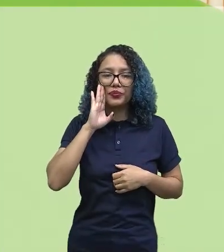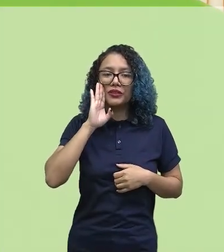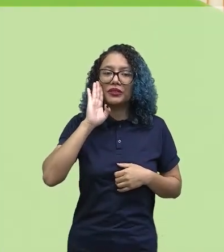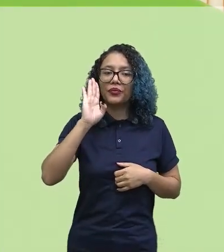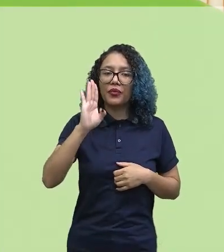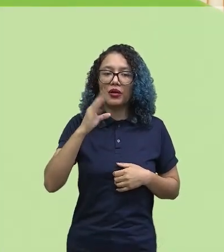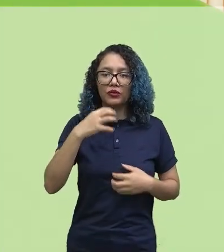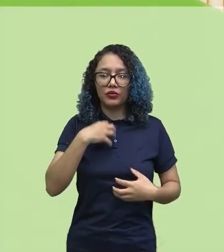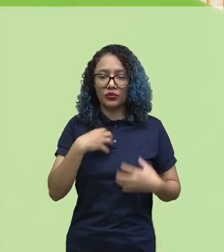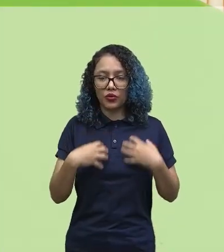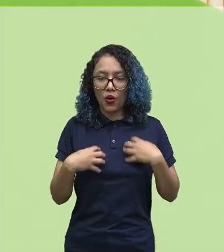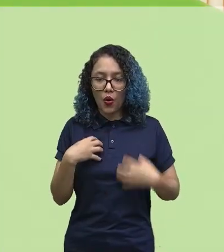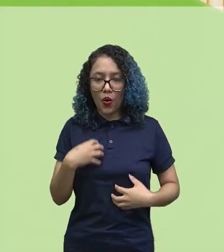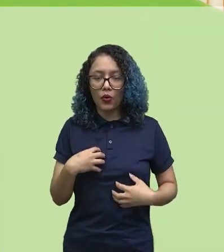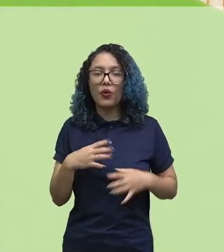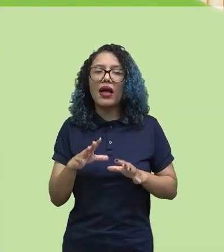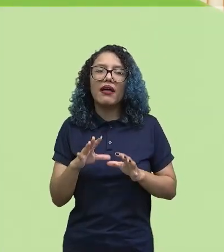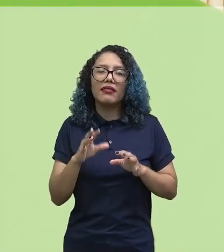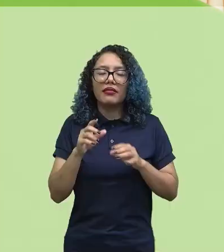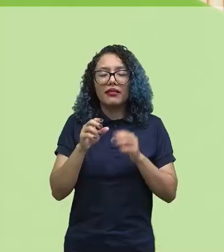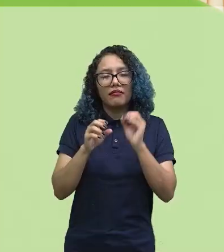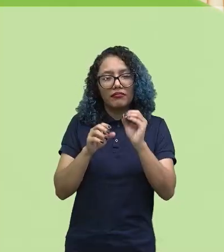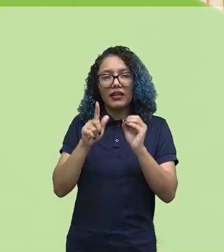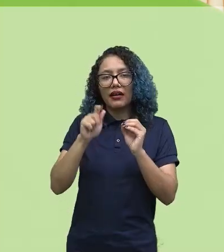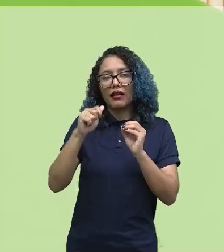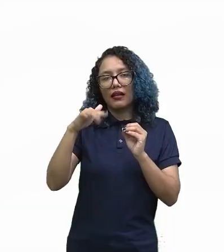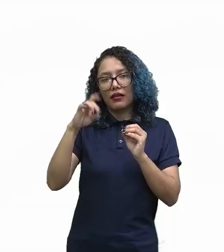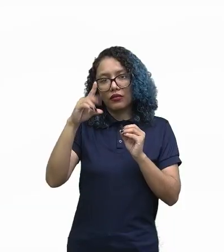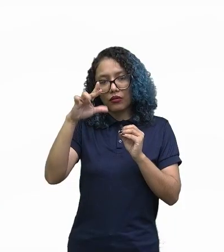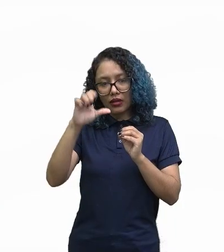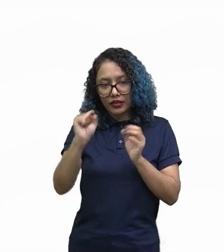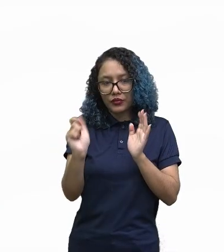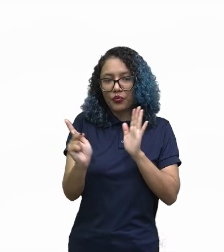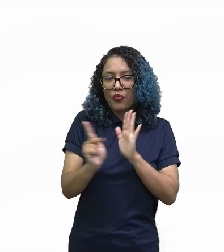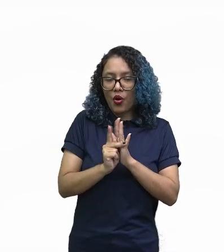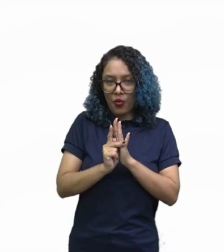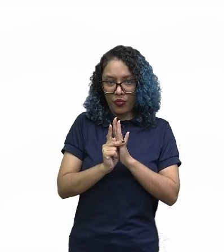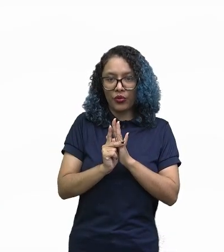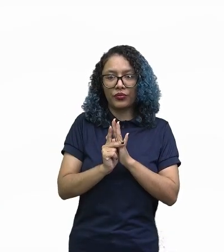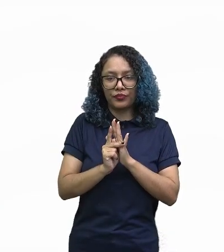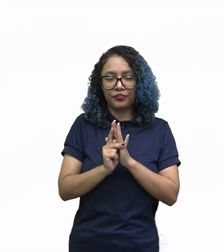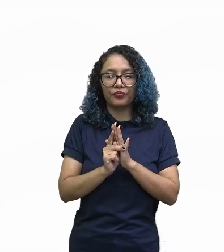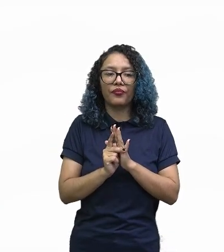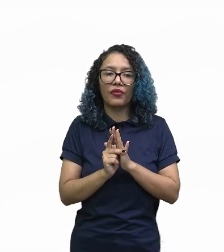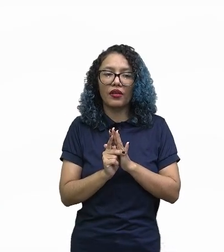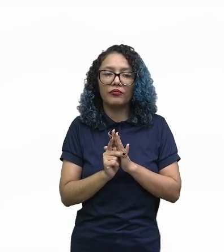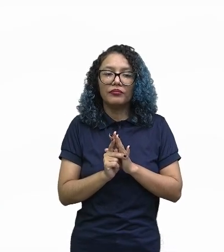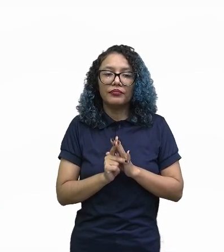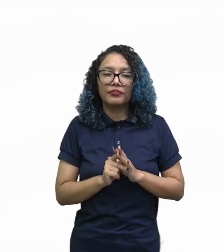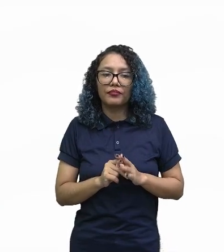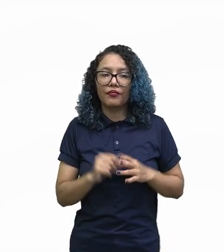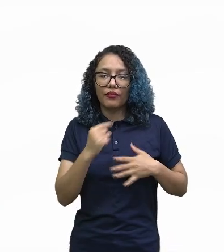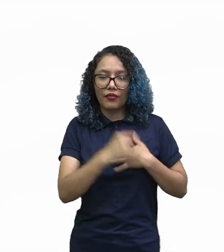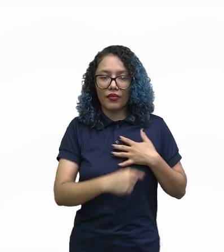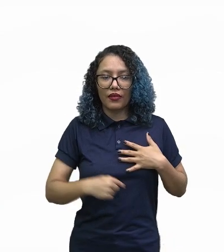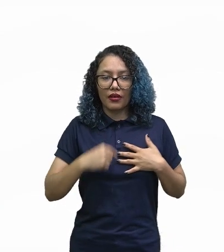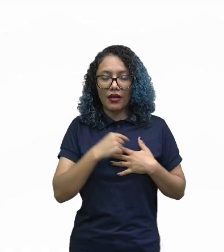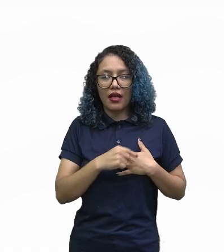órgãos ali, glândulas, na verdade, que compõem o sistema endócrino, né? Lembrando ali que as glândulas, elas